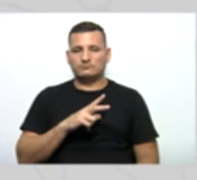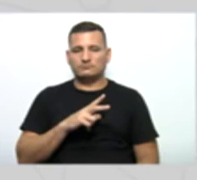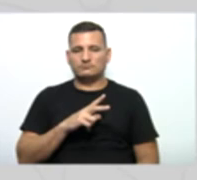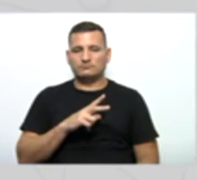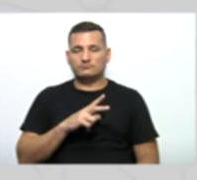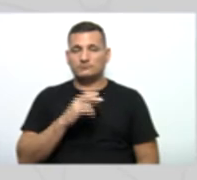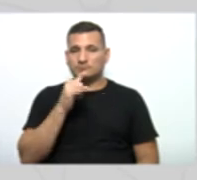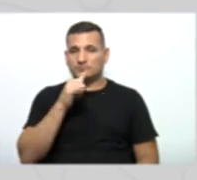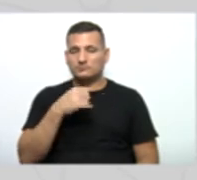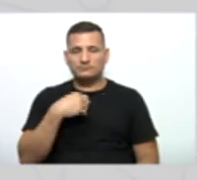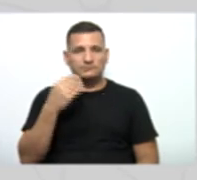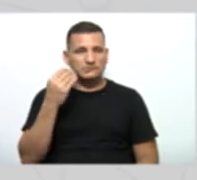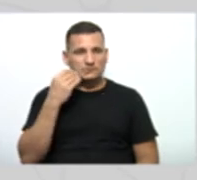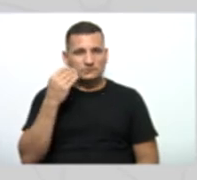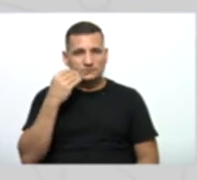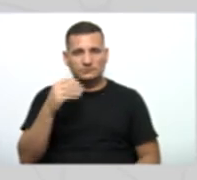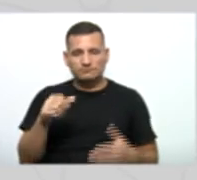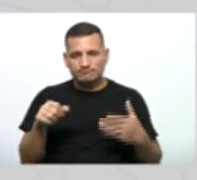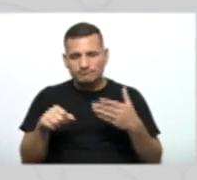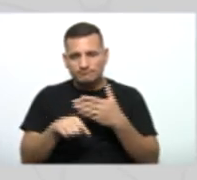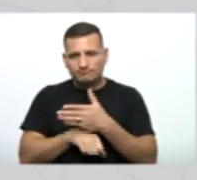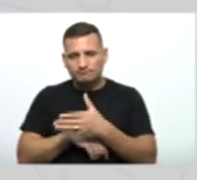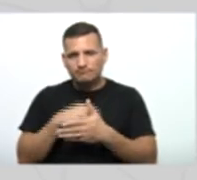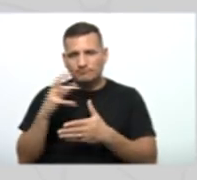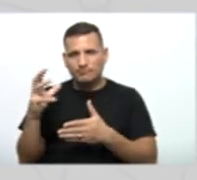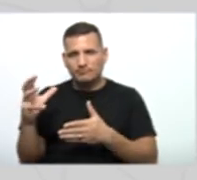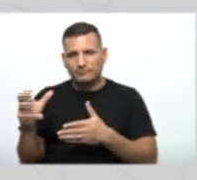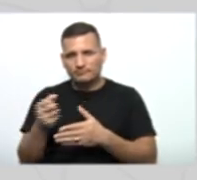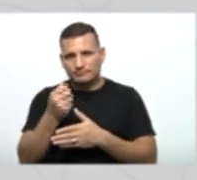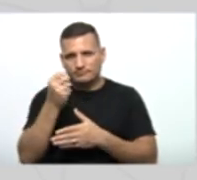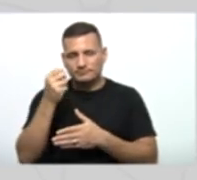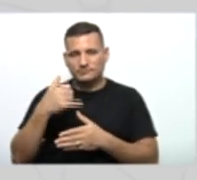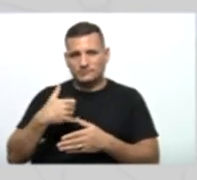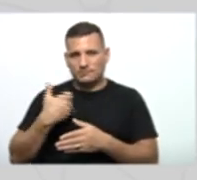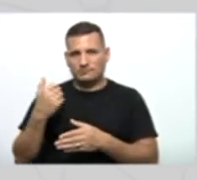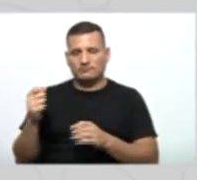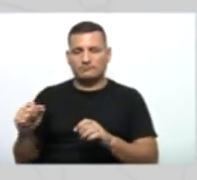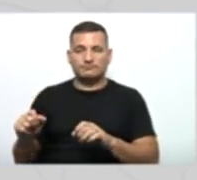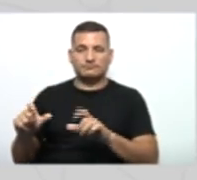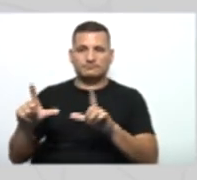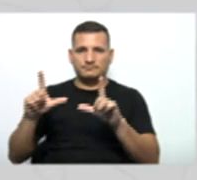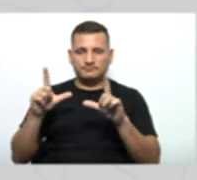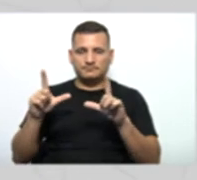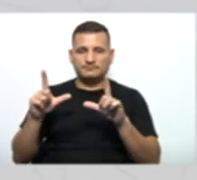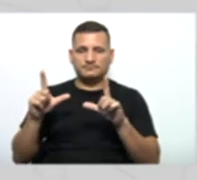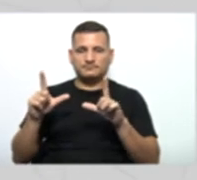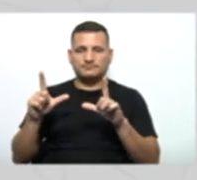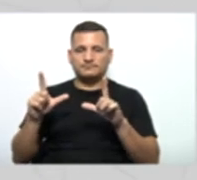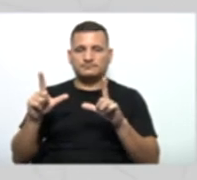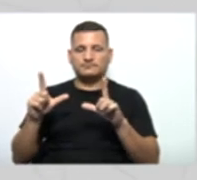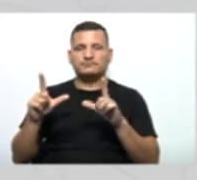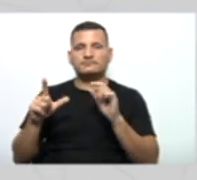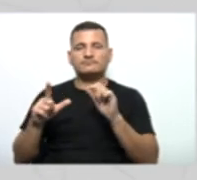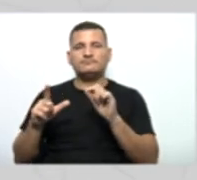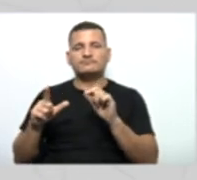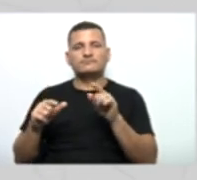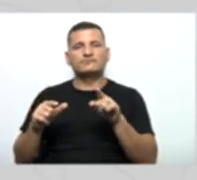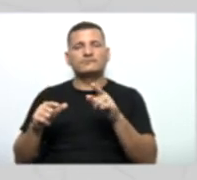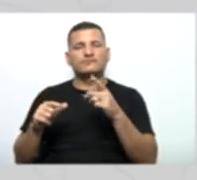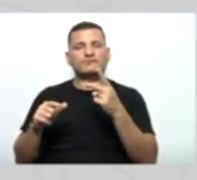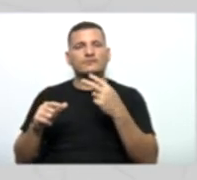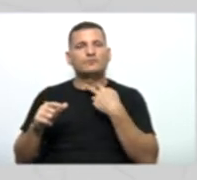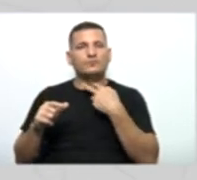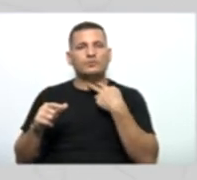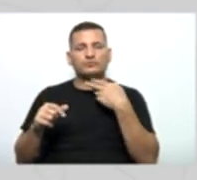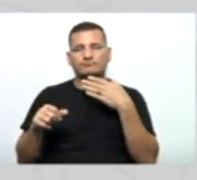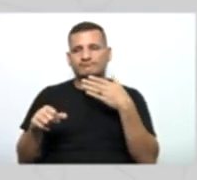tento realizar esse acesso direto ao atributo privado idade do meu objeto pessoa, ele vai dizer que você não pode realizar